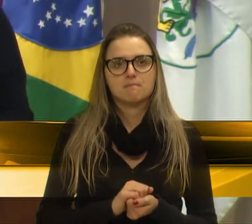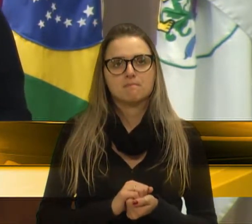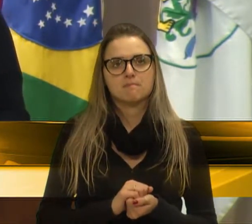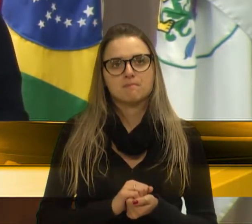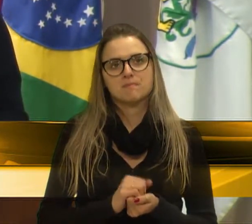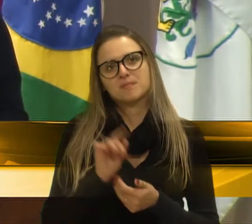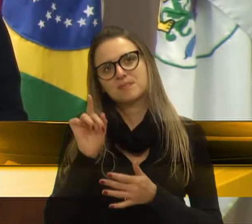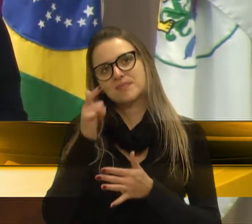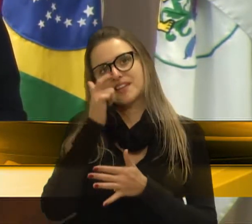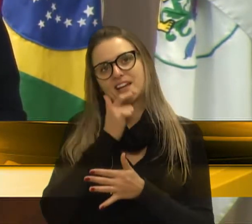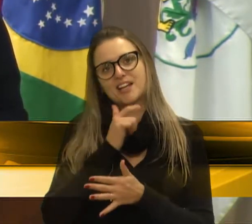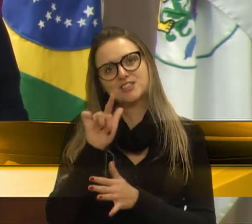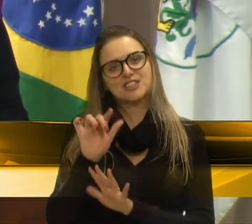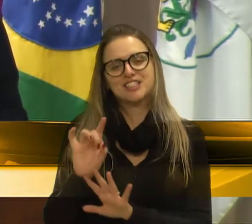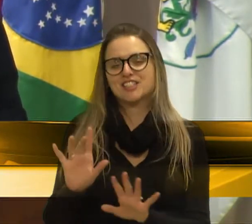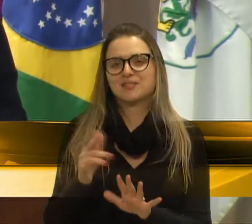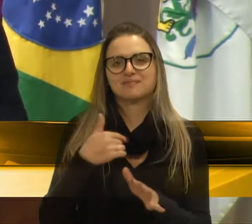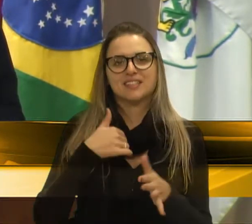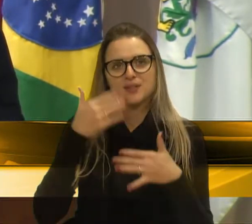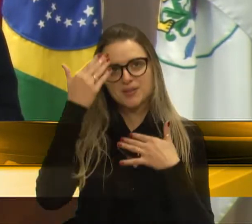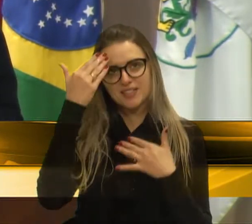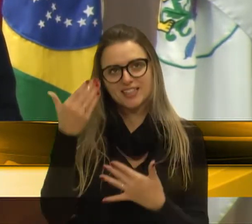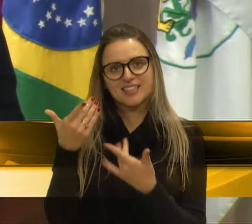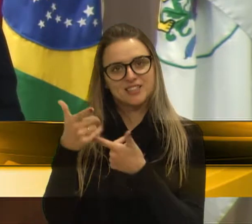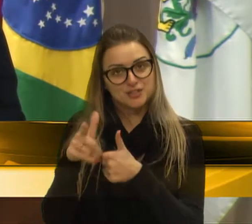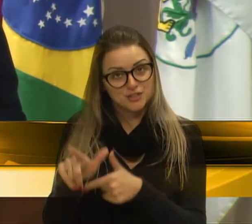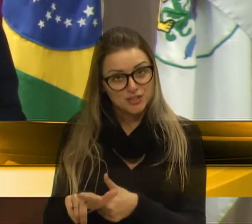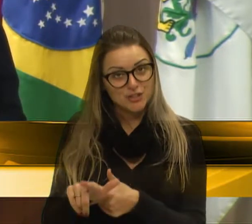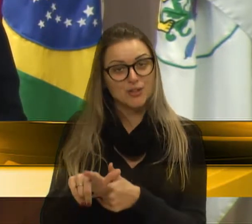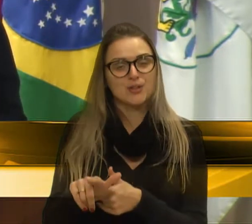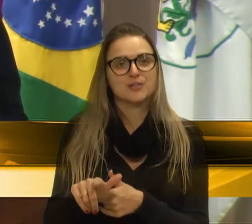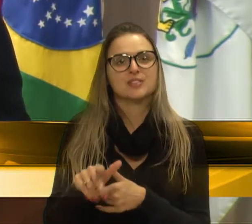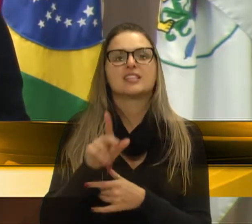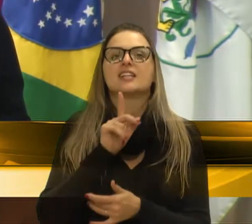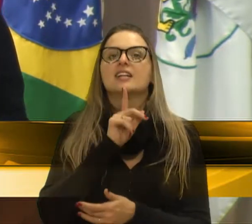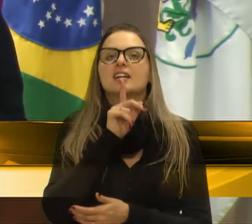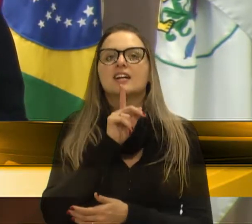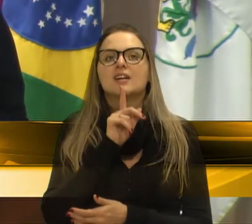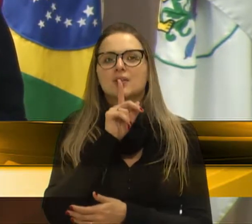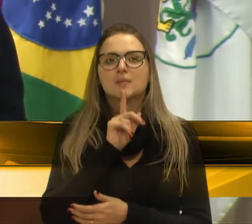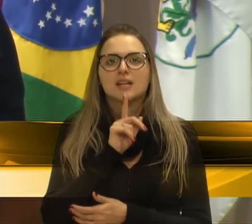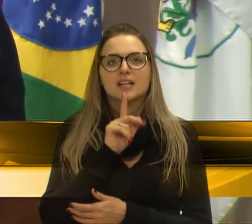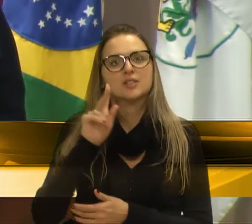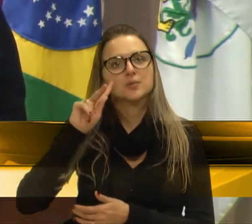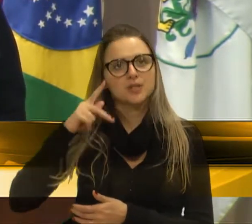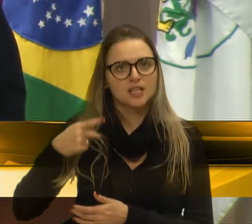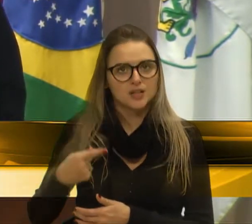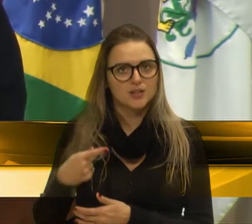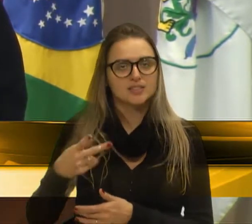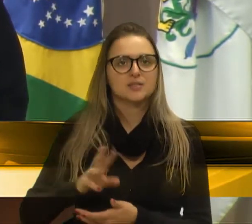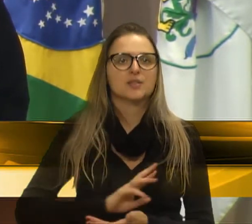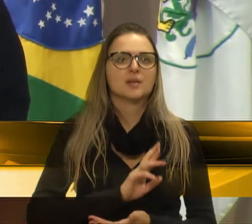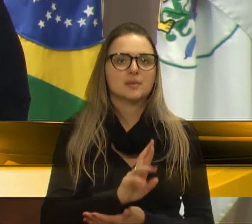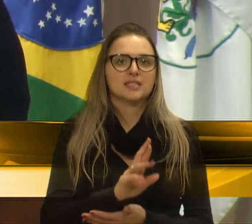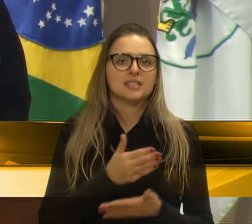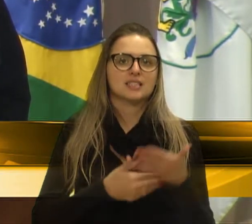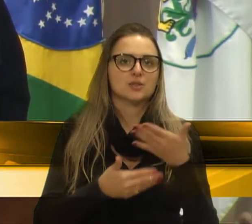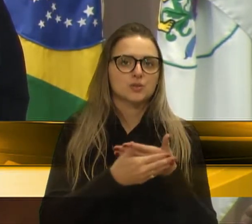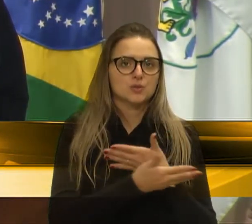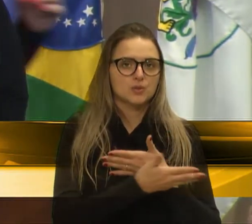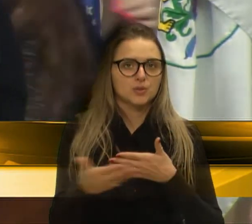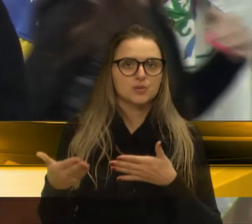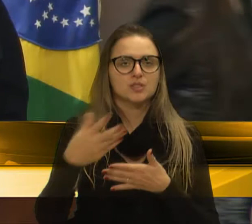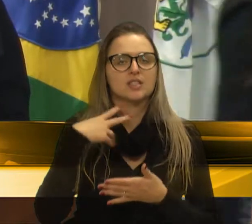Eu acho que era isso, né? Eu agradeço novamente ao Alberto Meneguzzi por esse reconhecimento, em nome de todos os vereadores